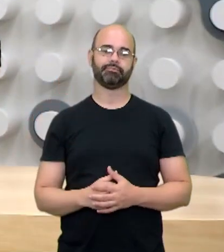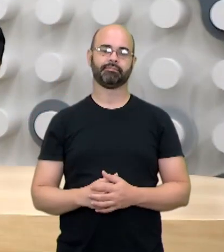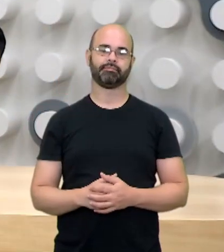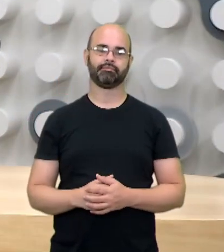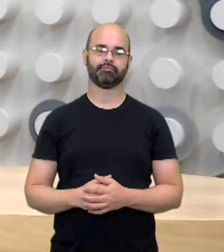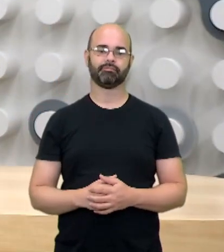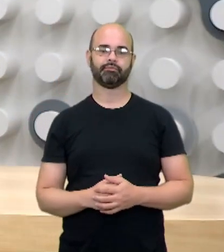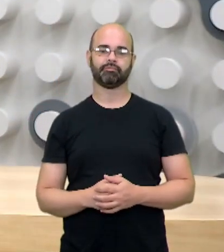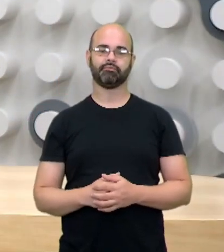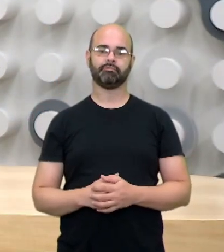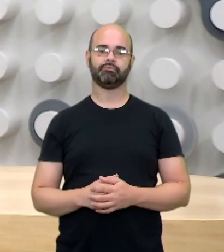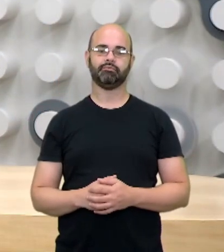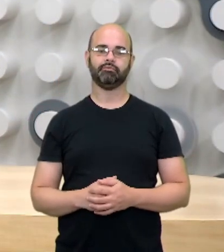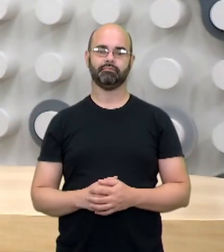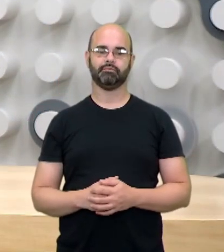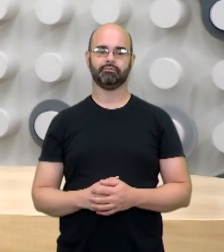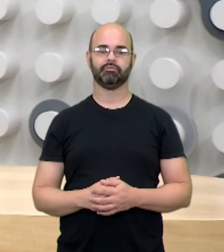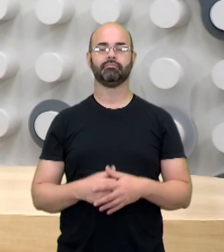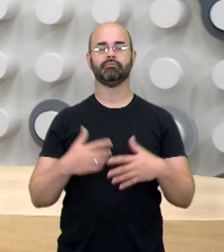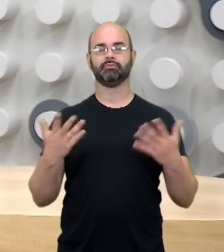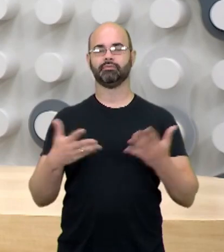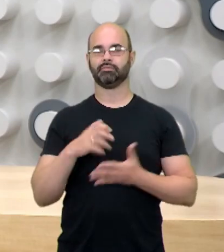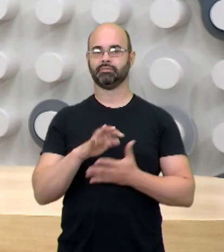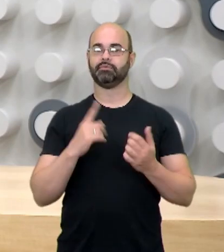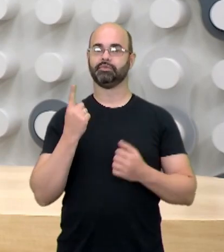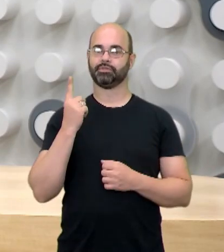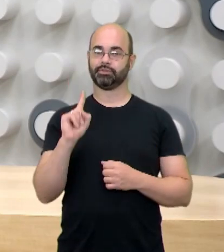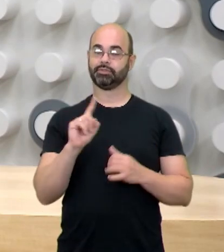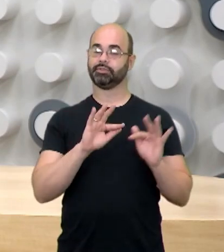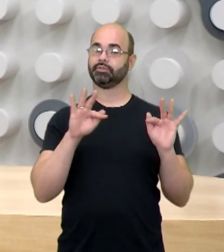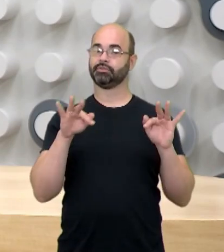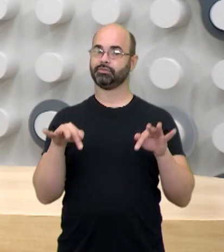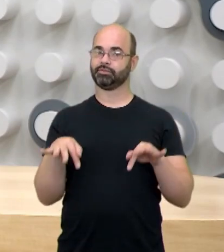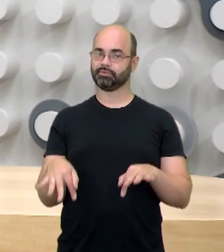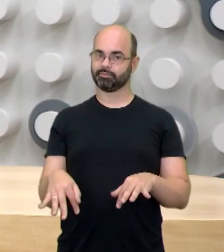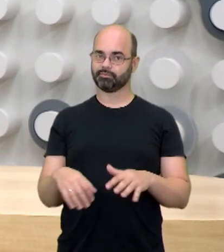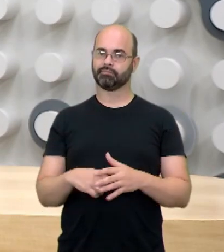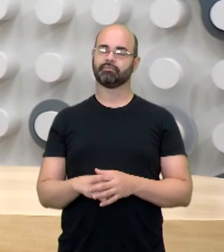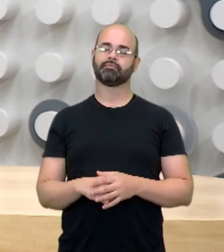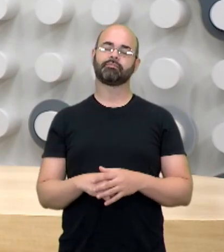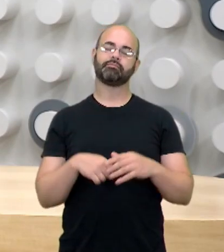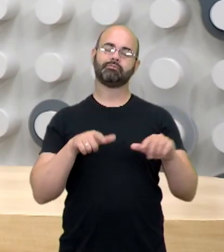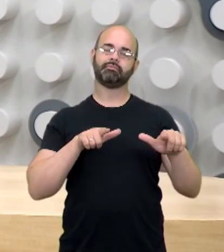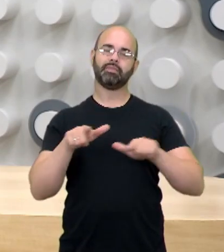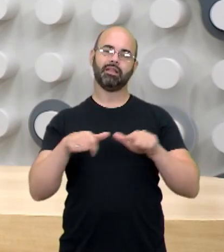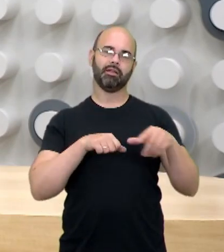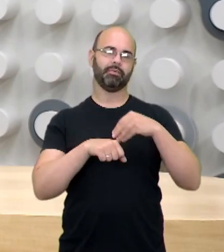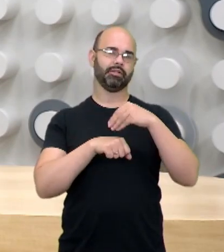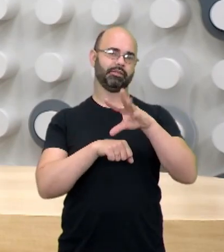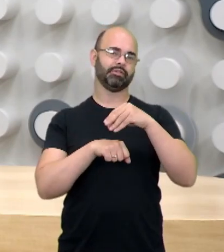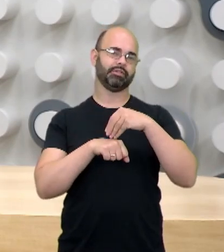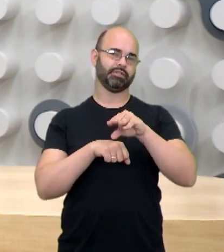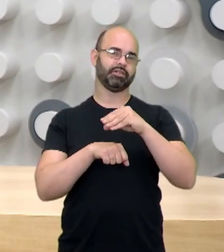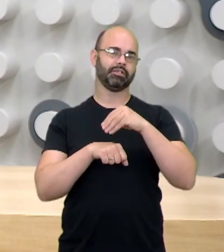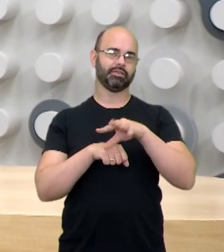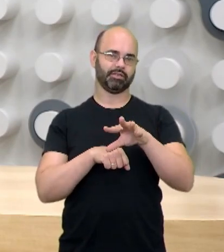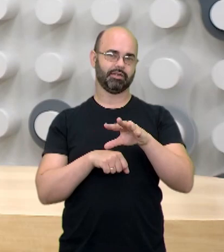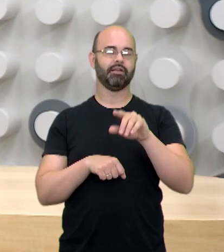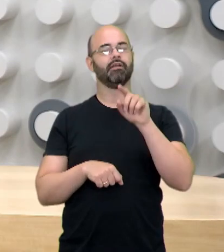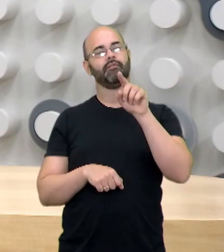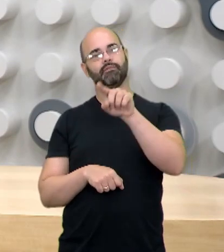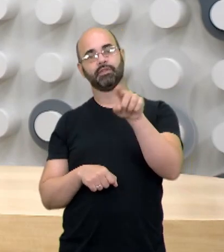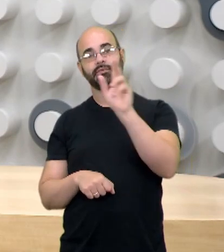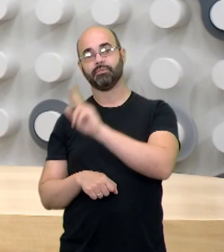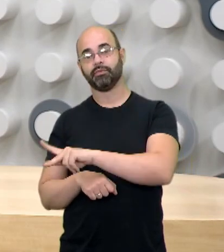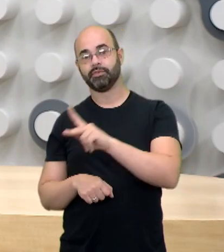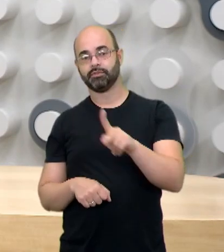aí ao final da atividade 1, né, dando aí, né, sugestões aí de trabalho para os professores e alunos fazerem na sala de